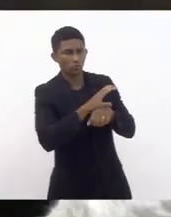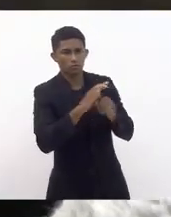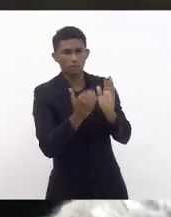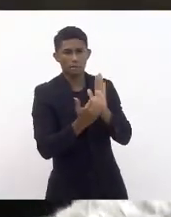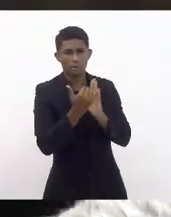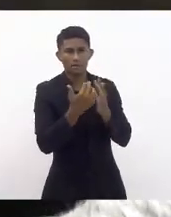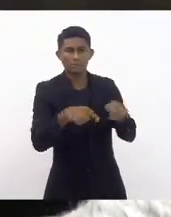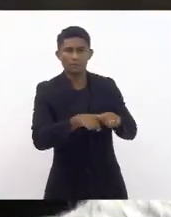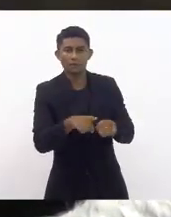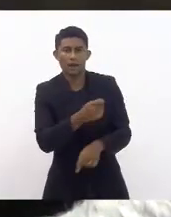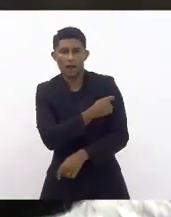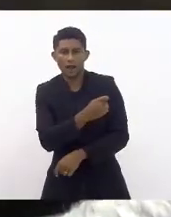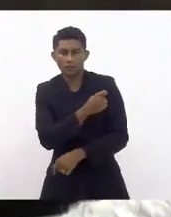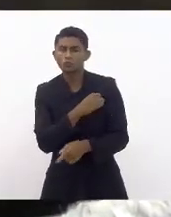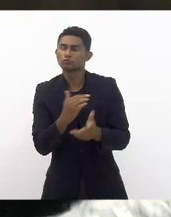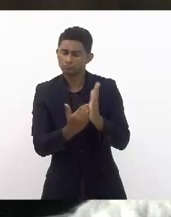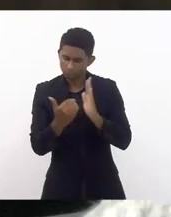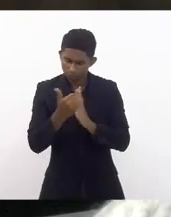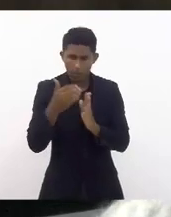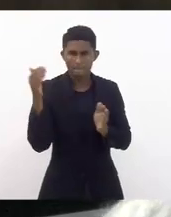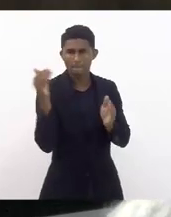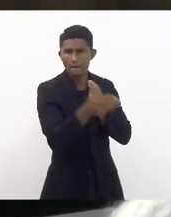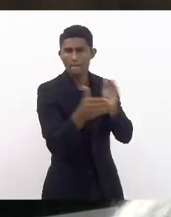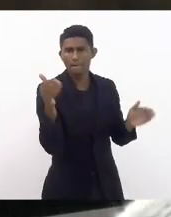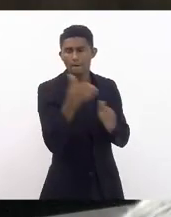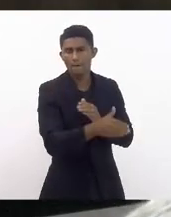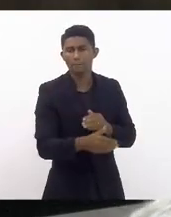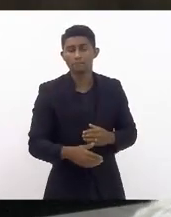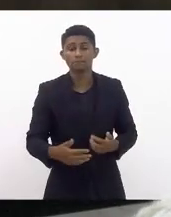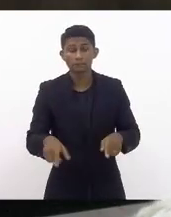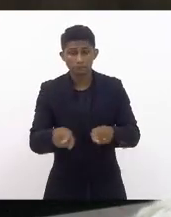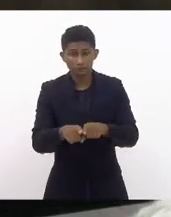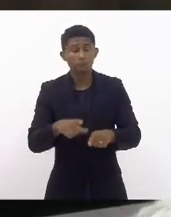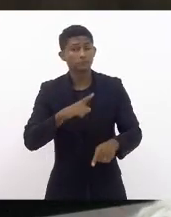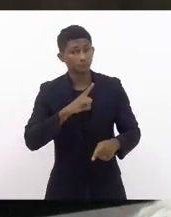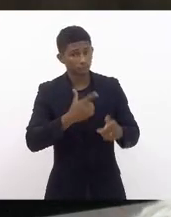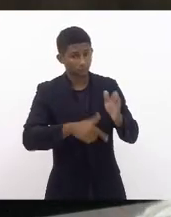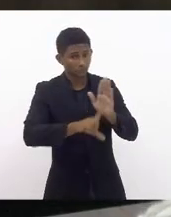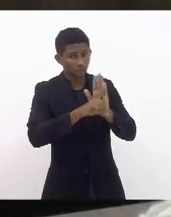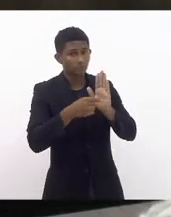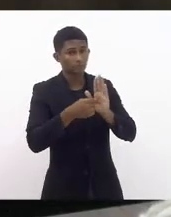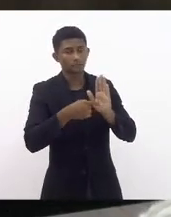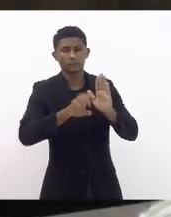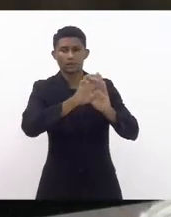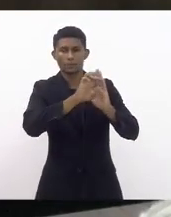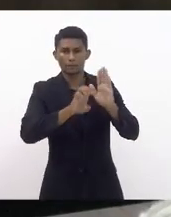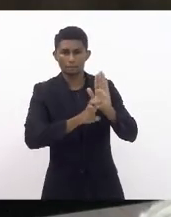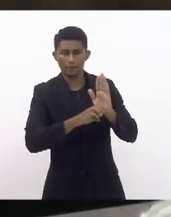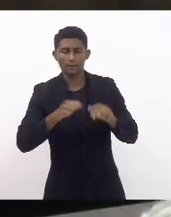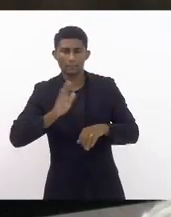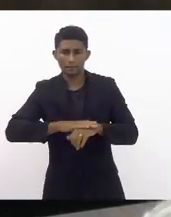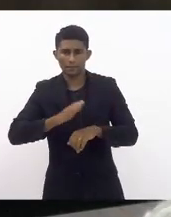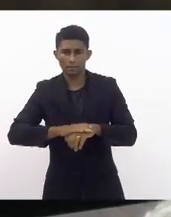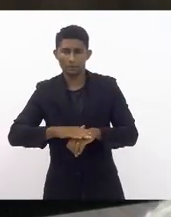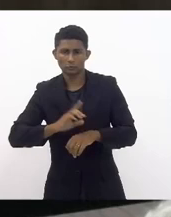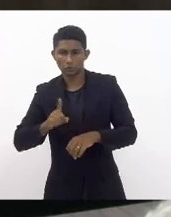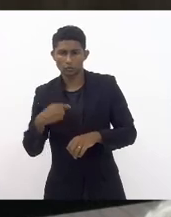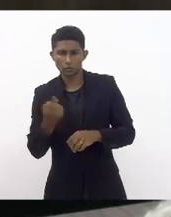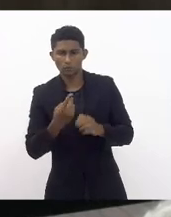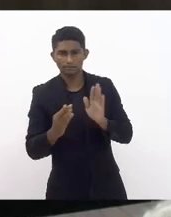alunos. Segundo, está na lei uma emenda de nossa autoria que prevê que,